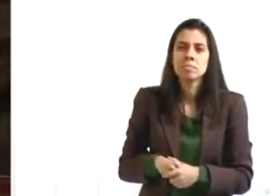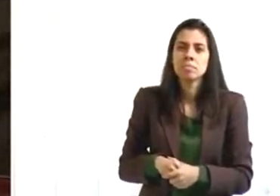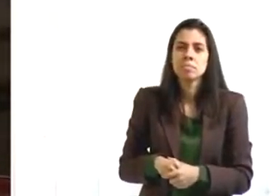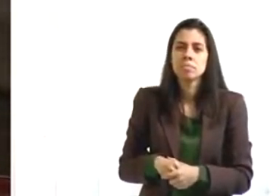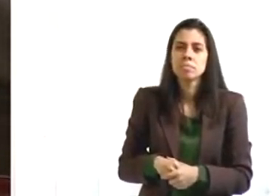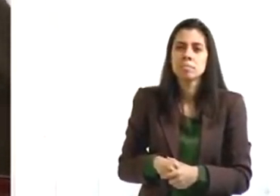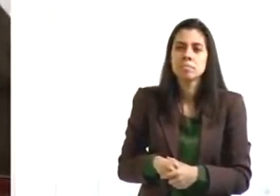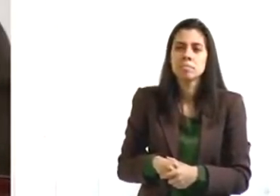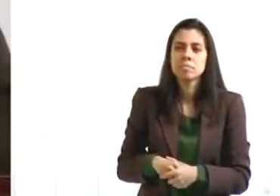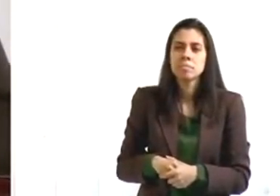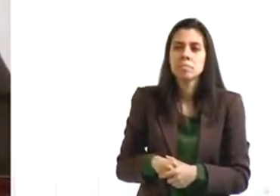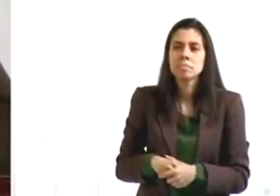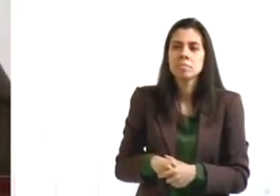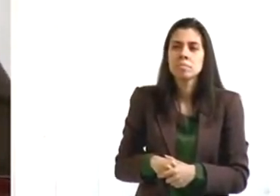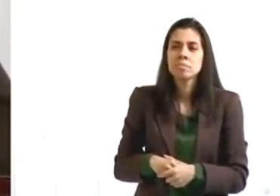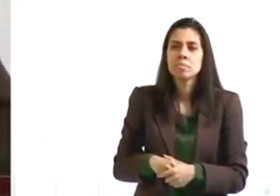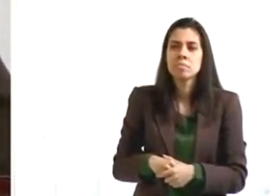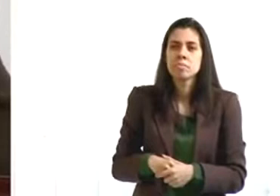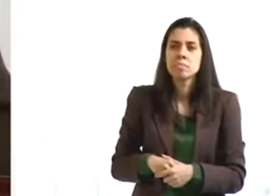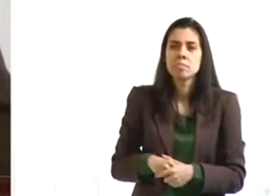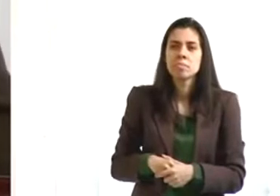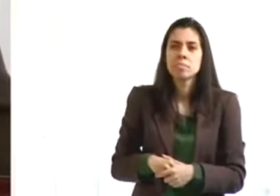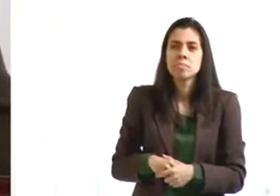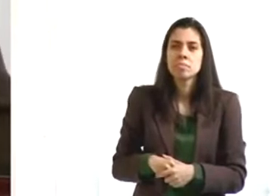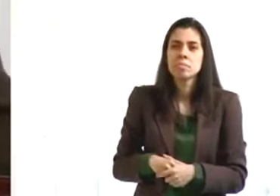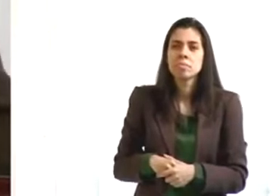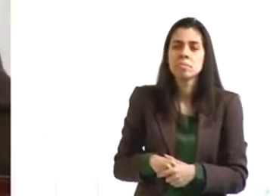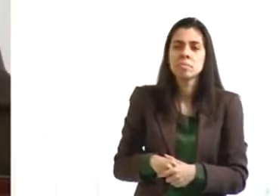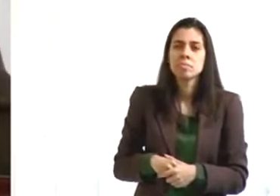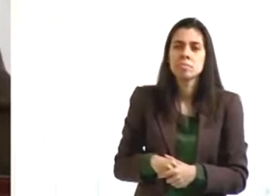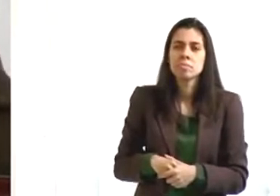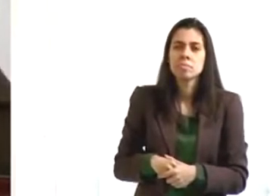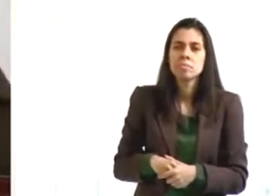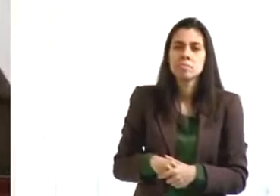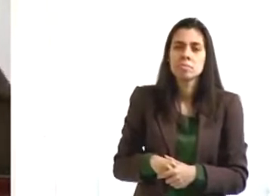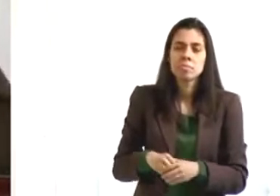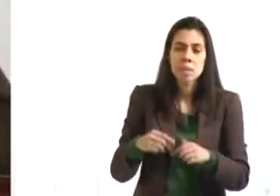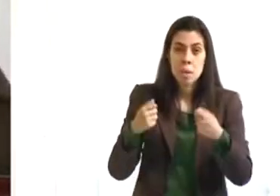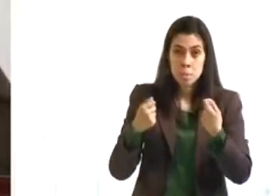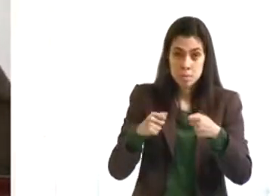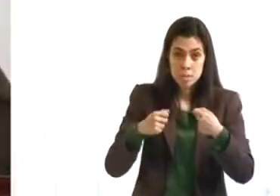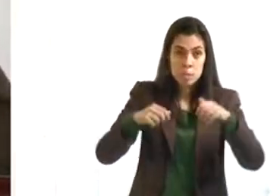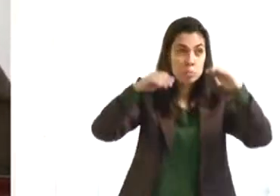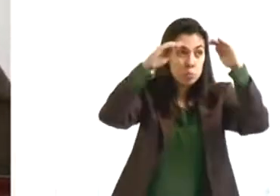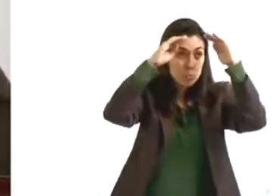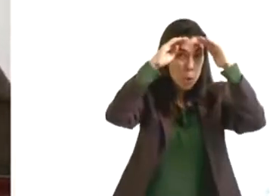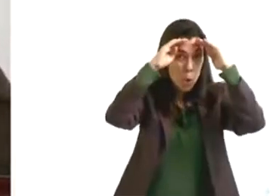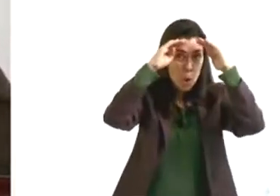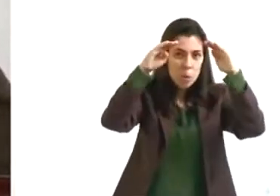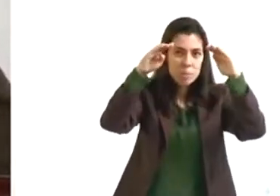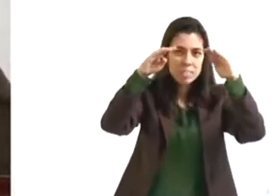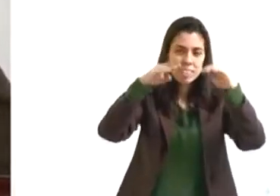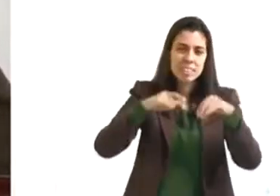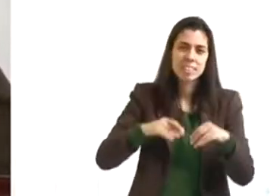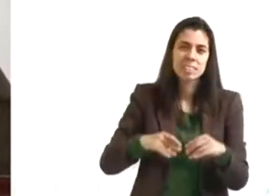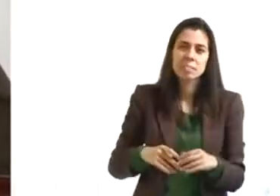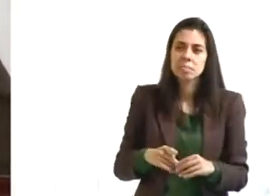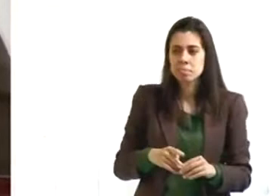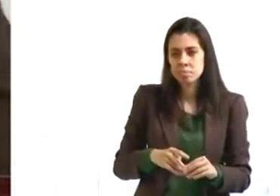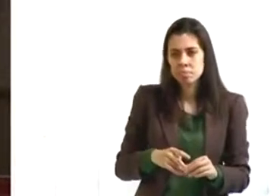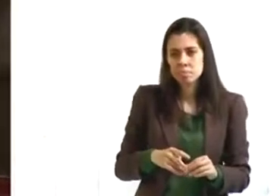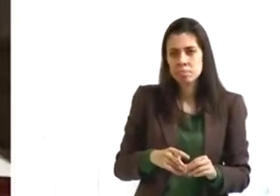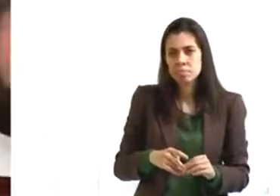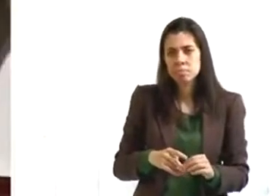ordem dele, do nosso mestre, é obediência e disposição para fazer a obra. E como eu disse há